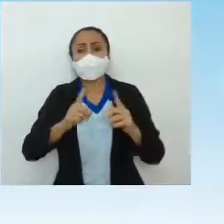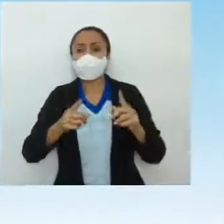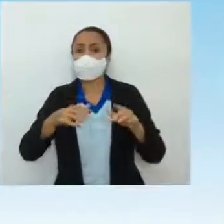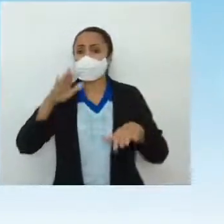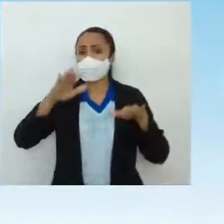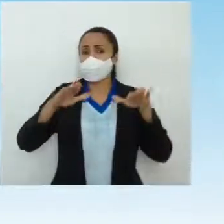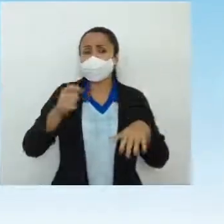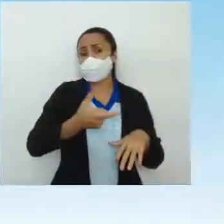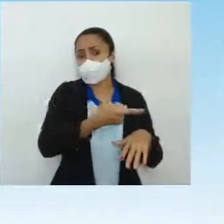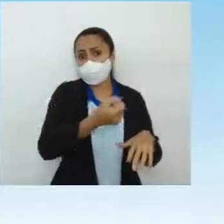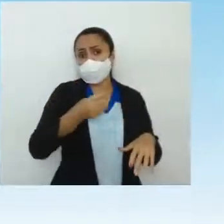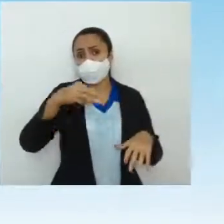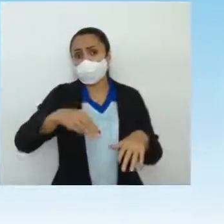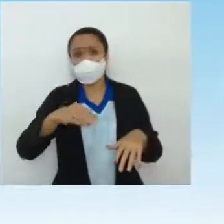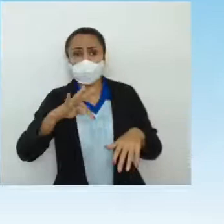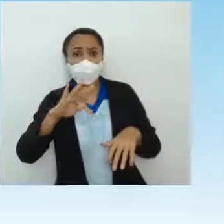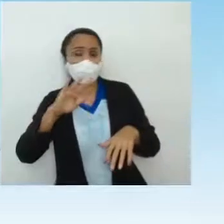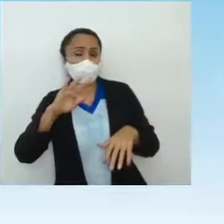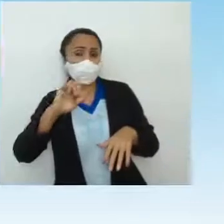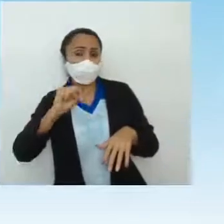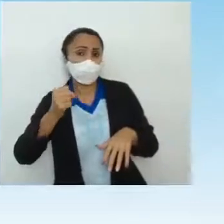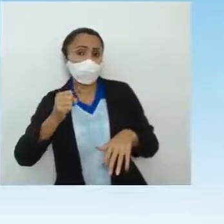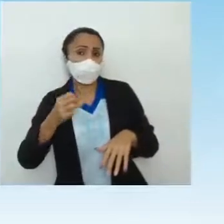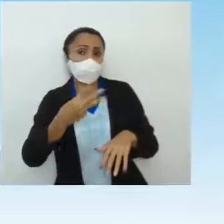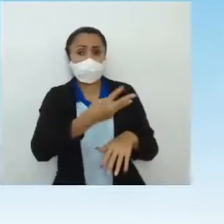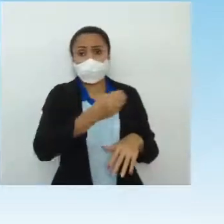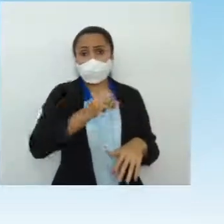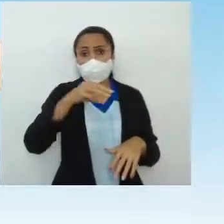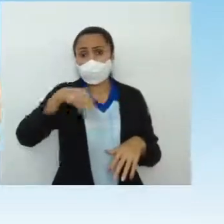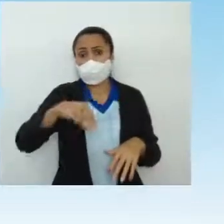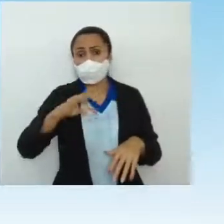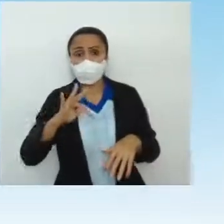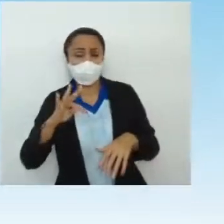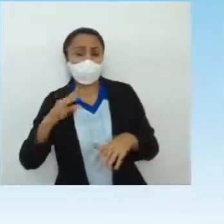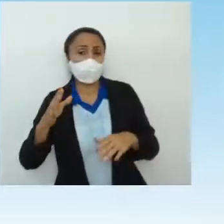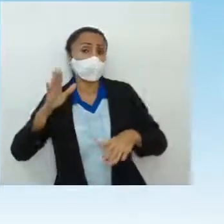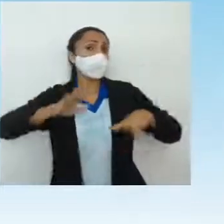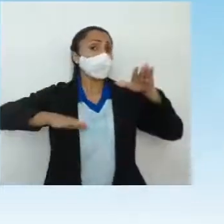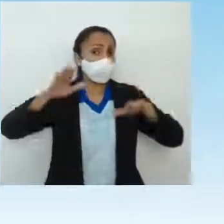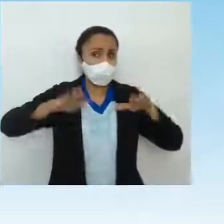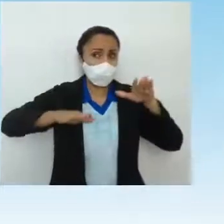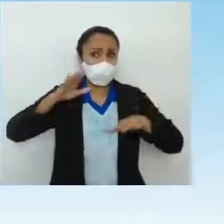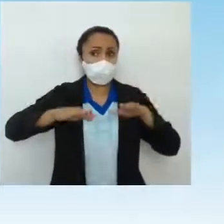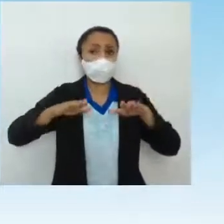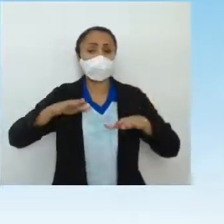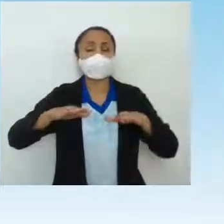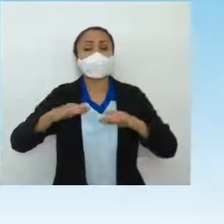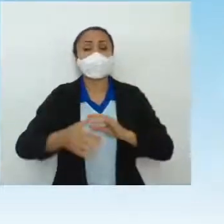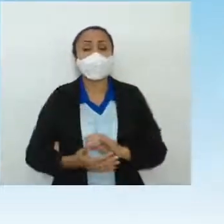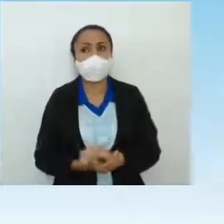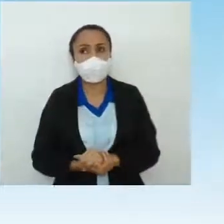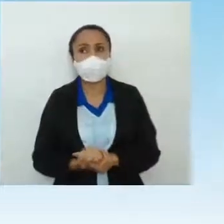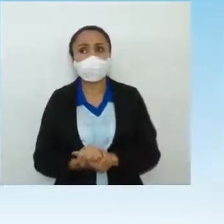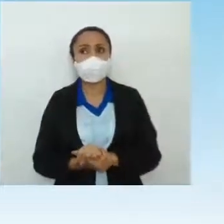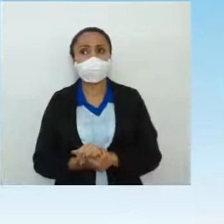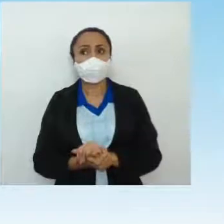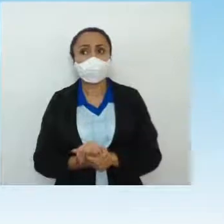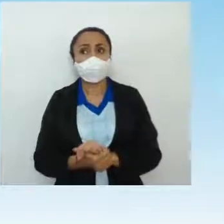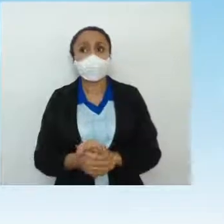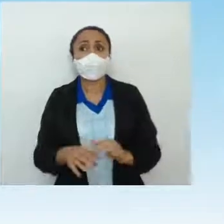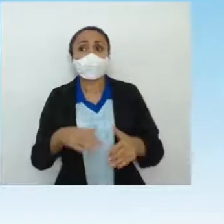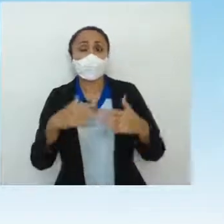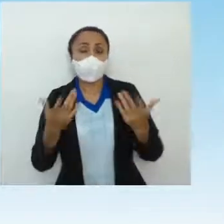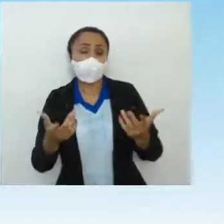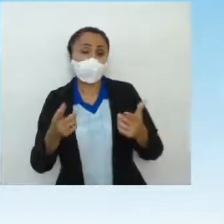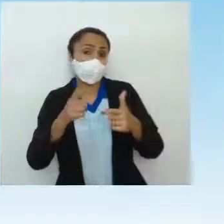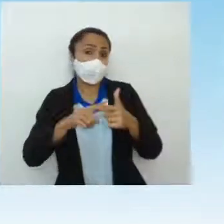20 metros, de 10 metros, de 30 metros. Isso vai depender do índice ali da acuidade